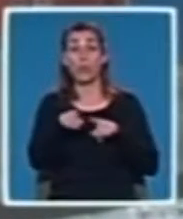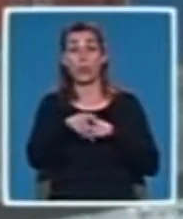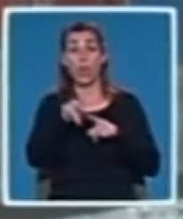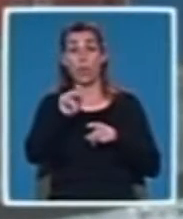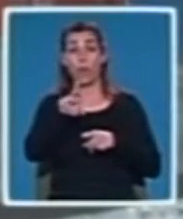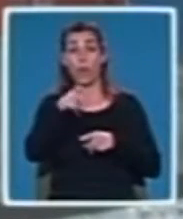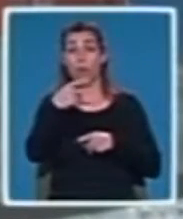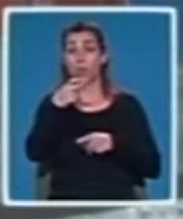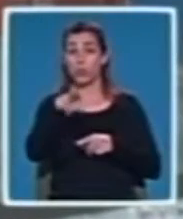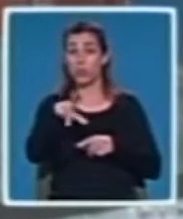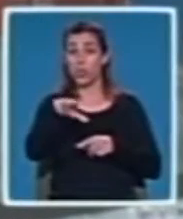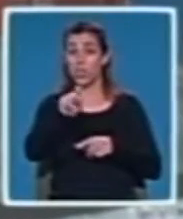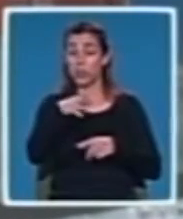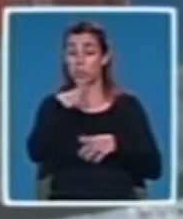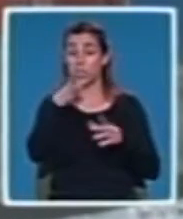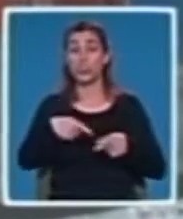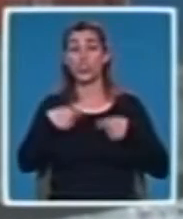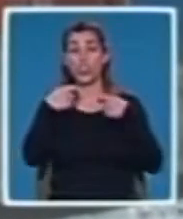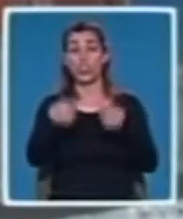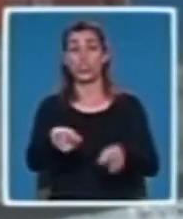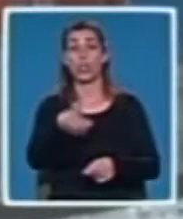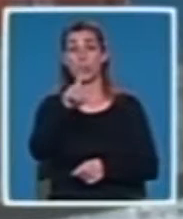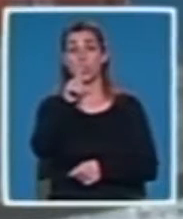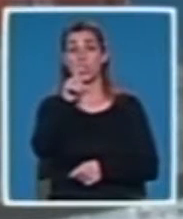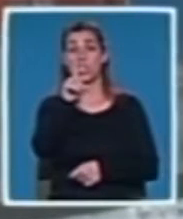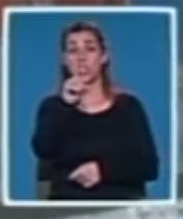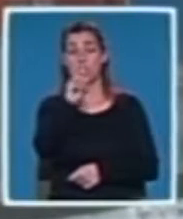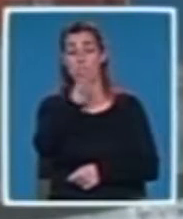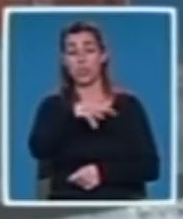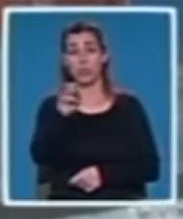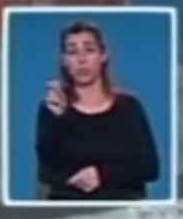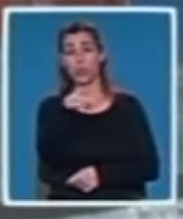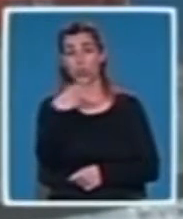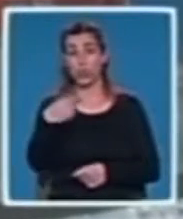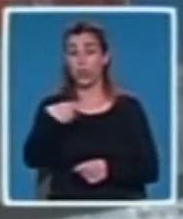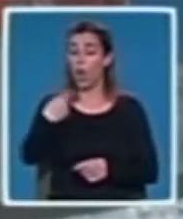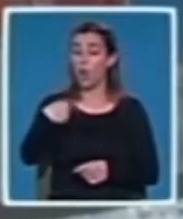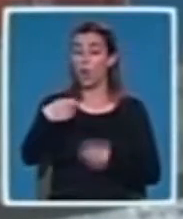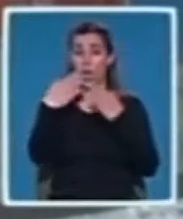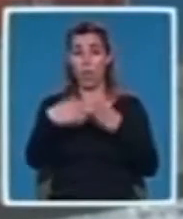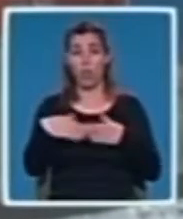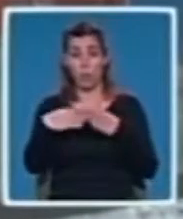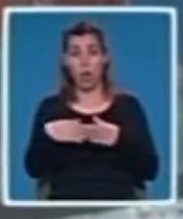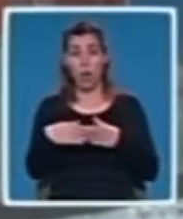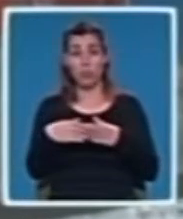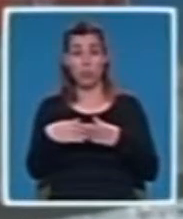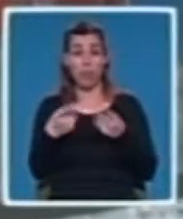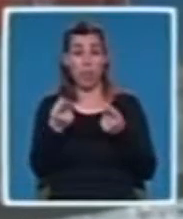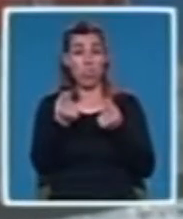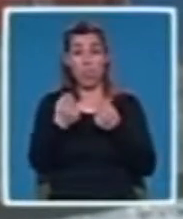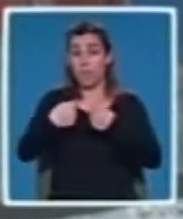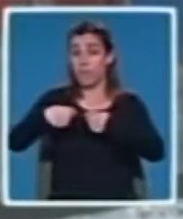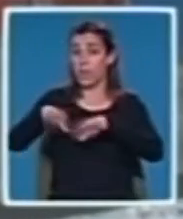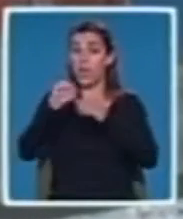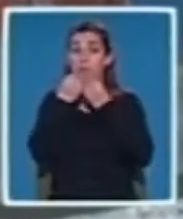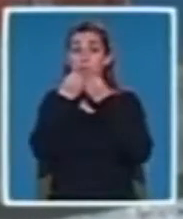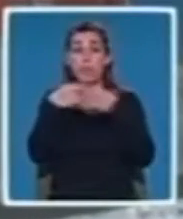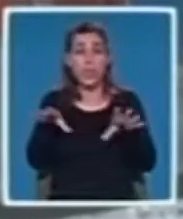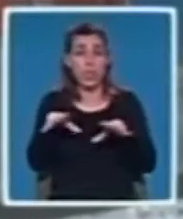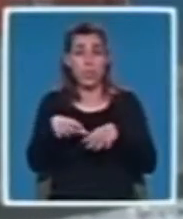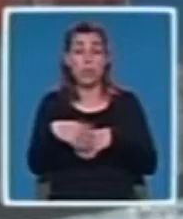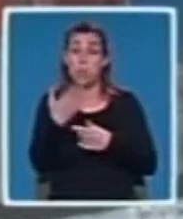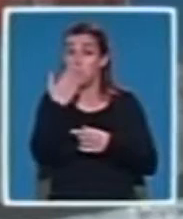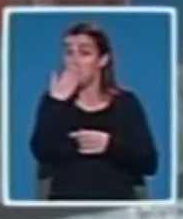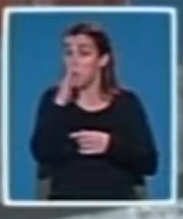que gastaram us 60 milhões de euros adaptar navios e foi deitar dinheiro a marca no brasil numa operação que parece importante que você viu muita